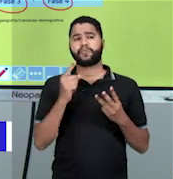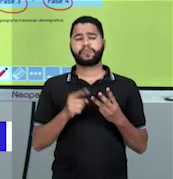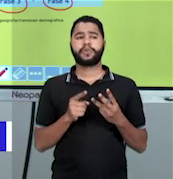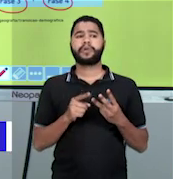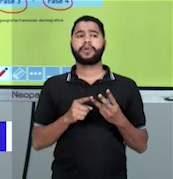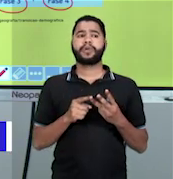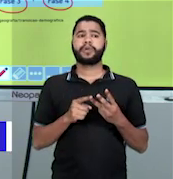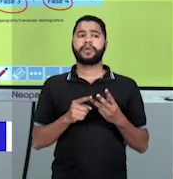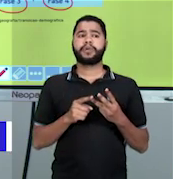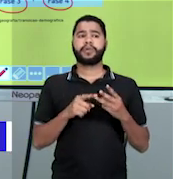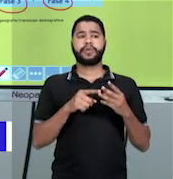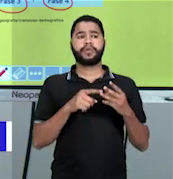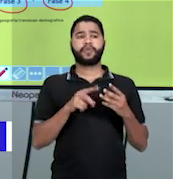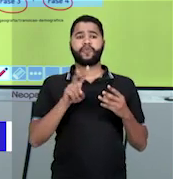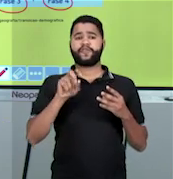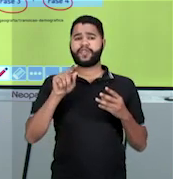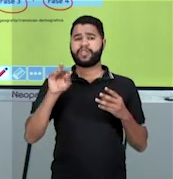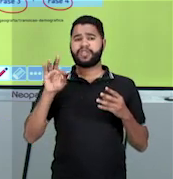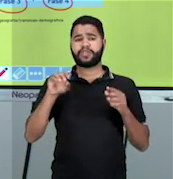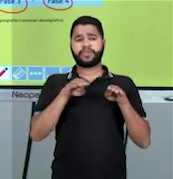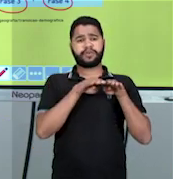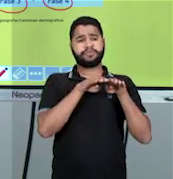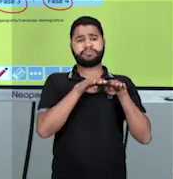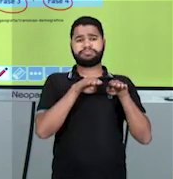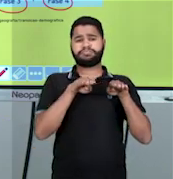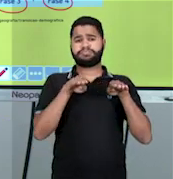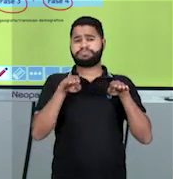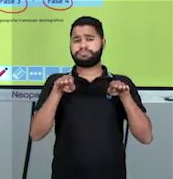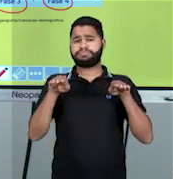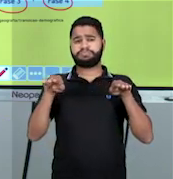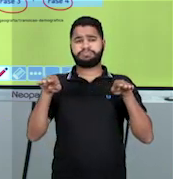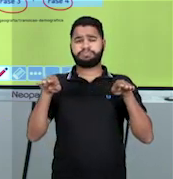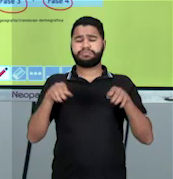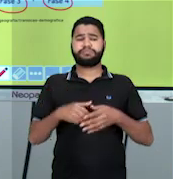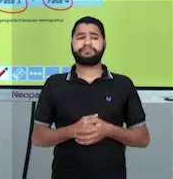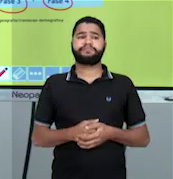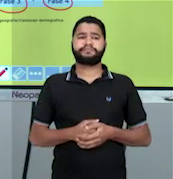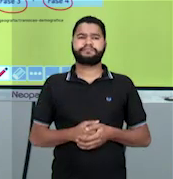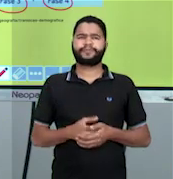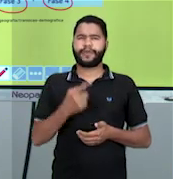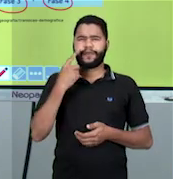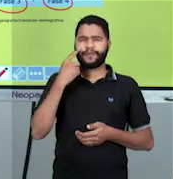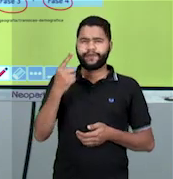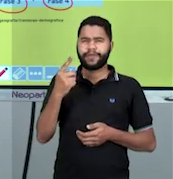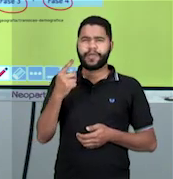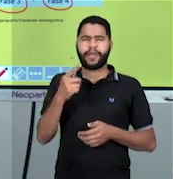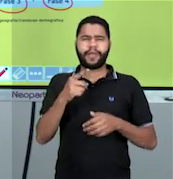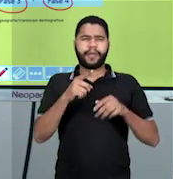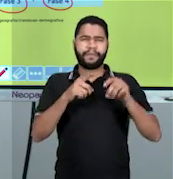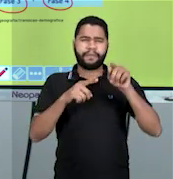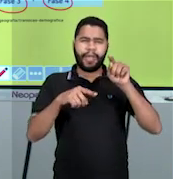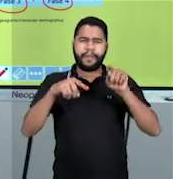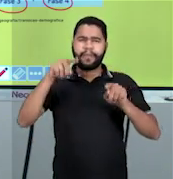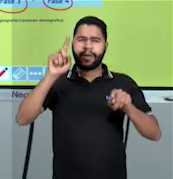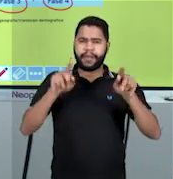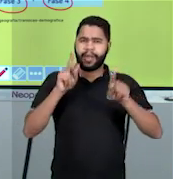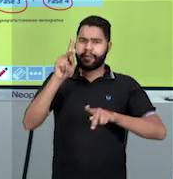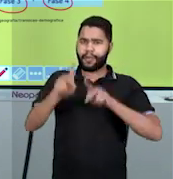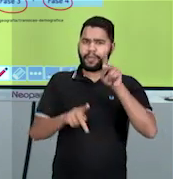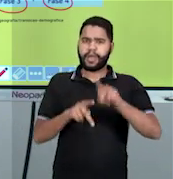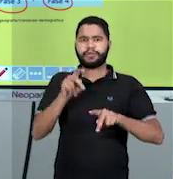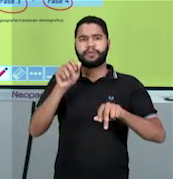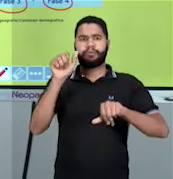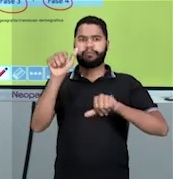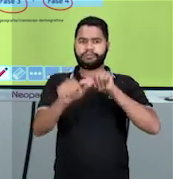e o crescimento vegetativo é muito baixo ou já está na estabilidade, viu? Como é que a fase de crescimento populacional ela vai mudando